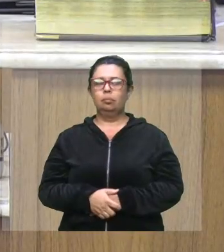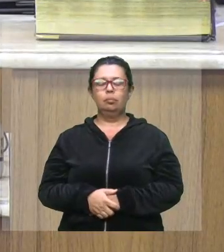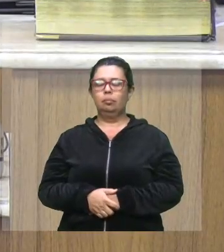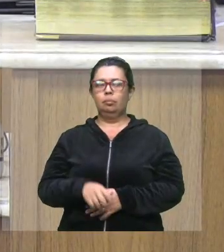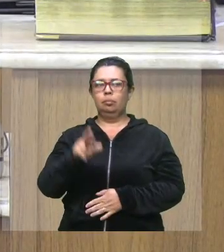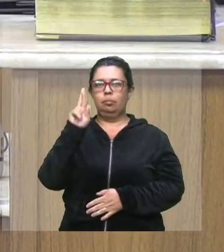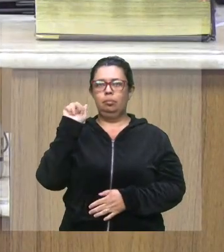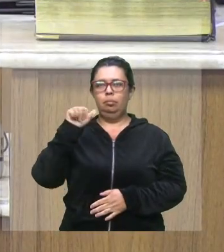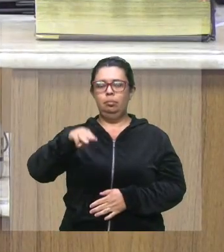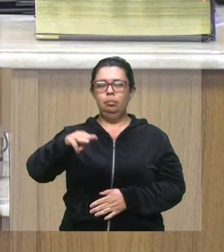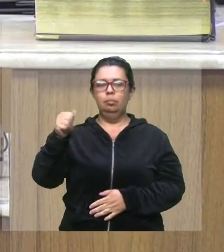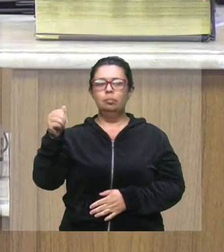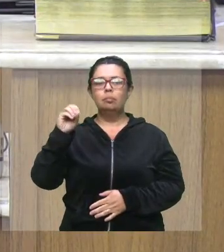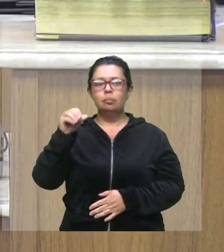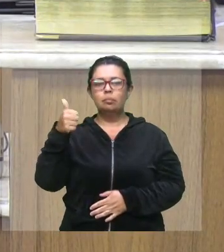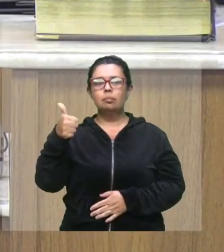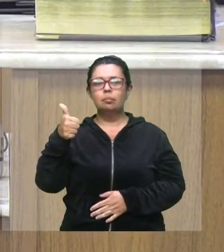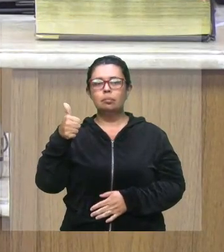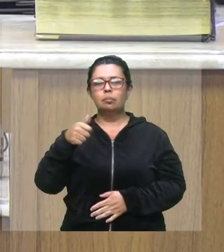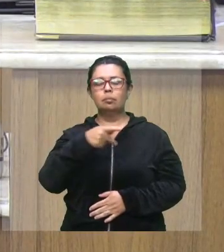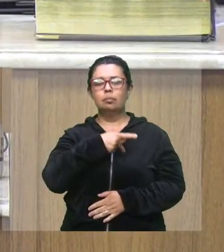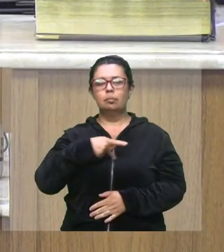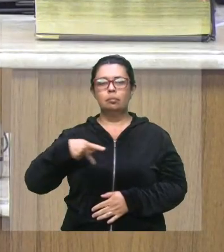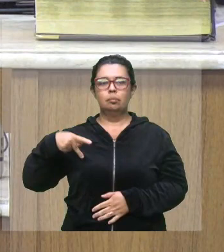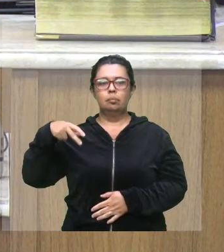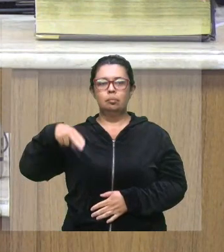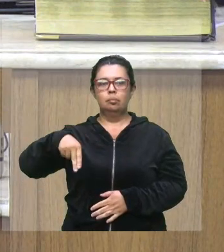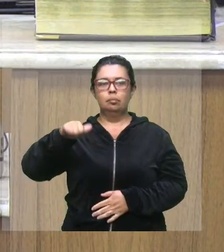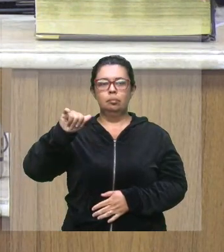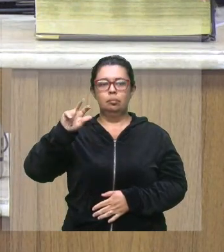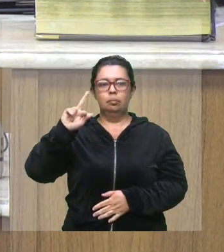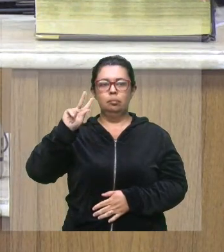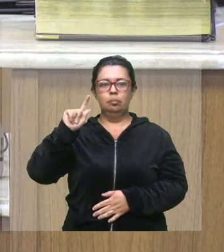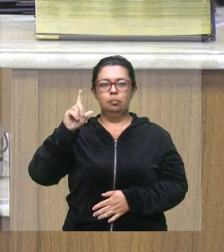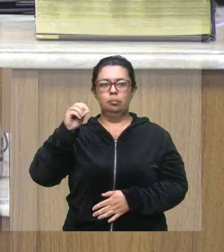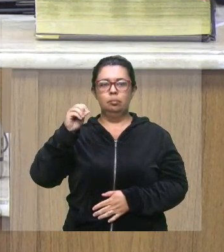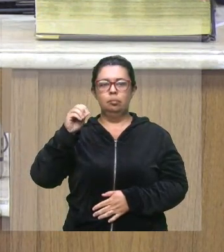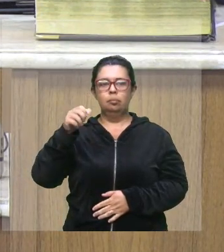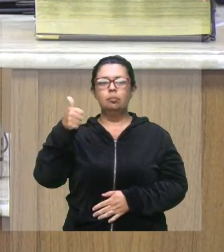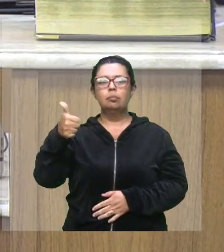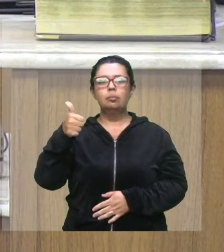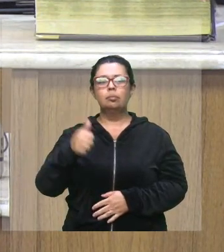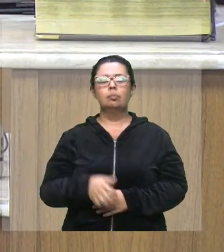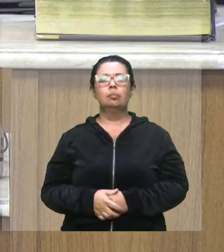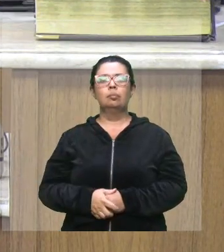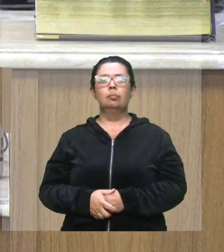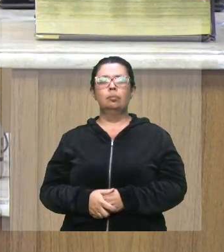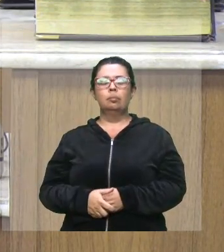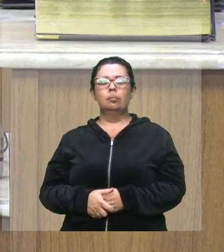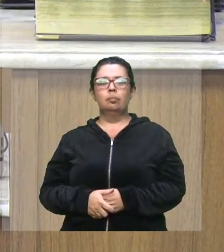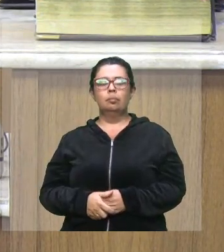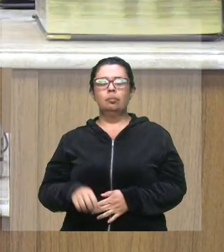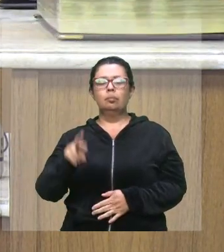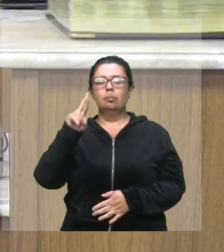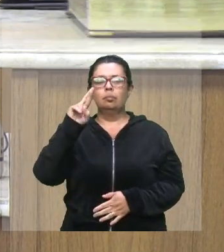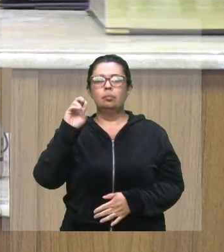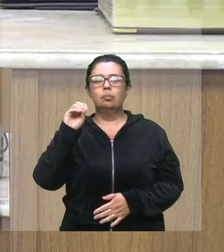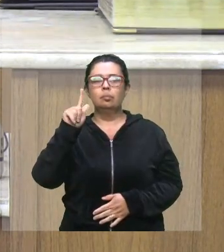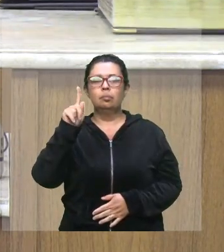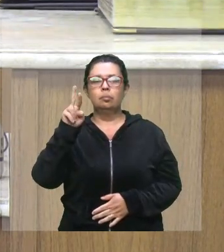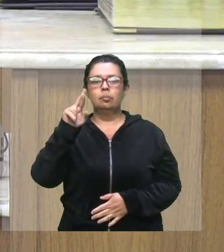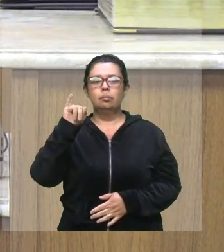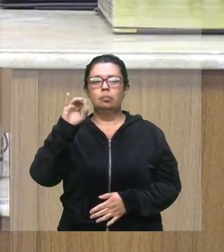Ramão, presente. Nivaldo dos Santos. Pastor Nivaldo da Pedanada, presente. Rogério Nascimento.